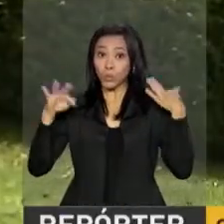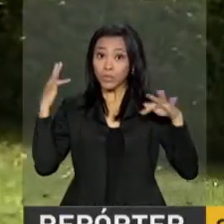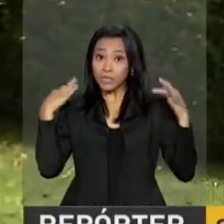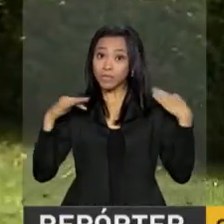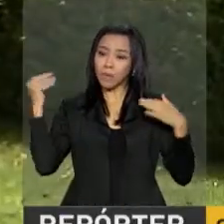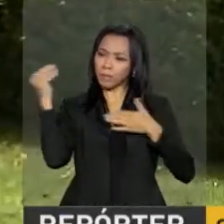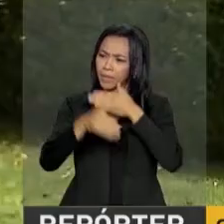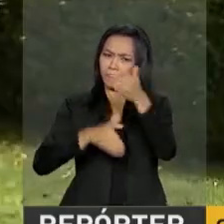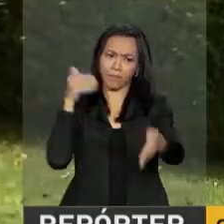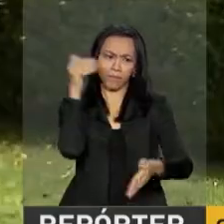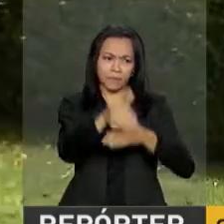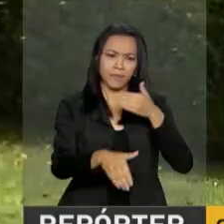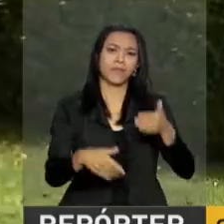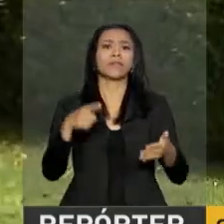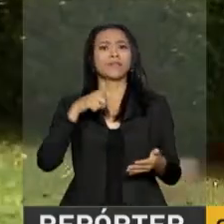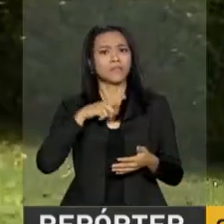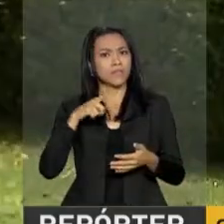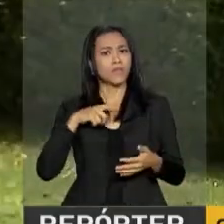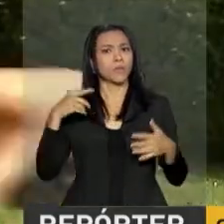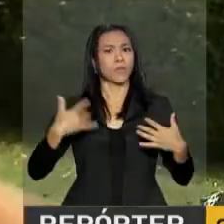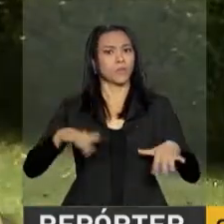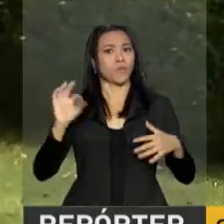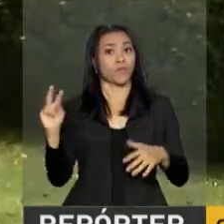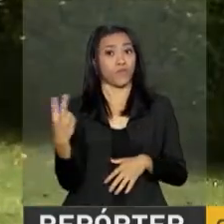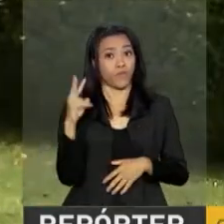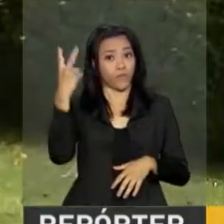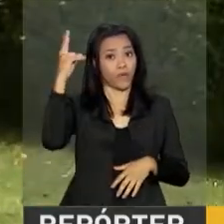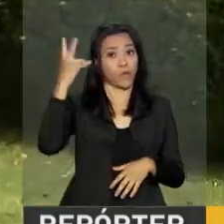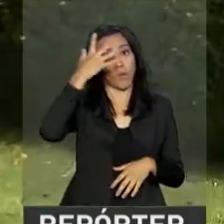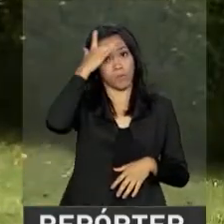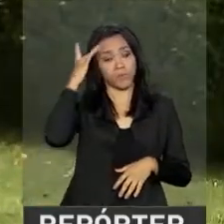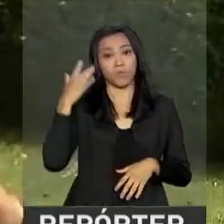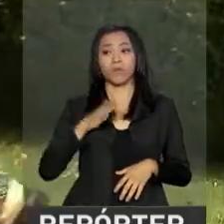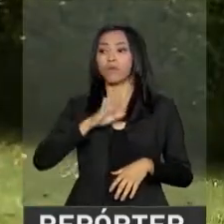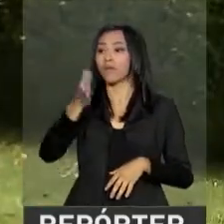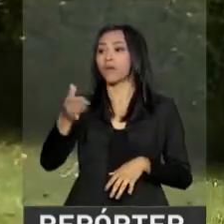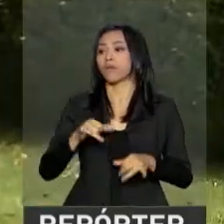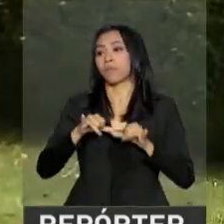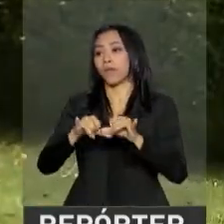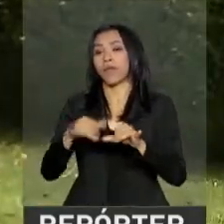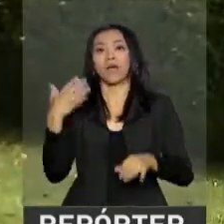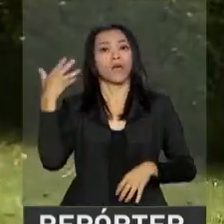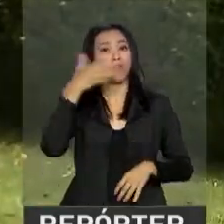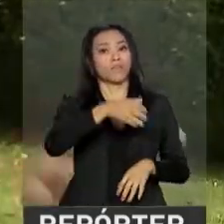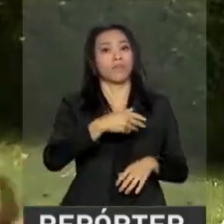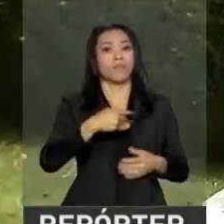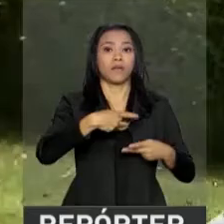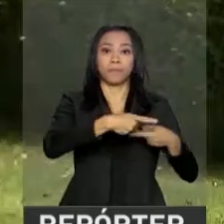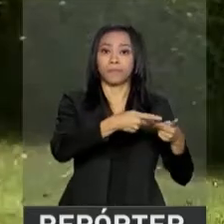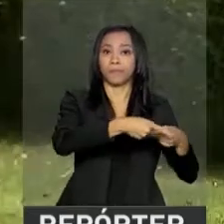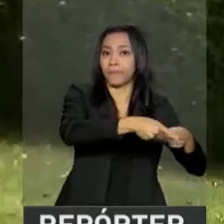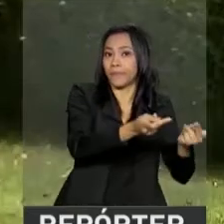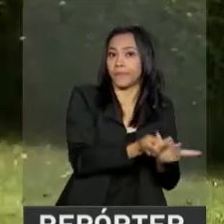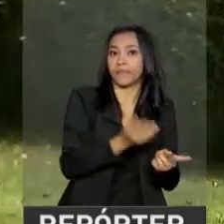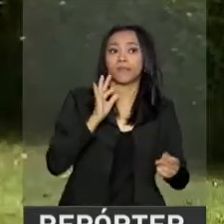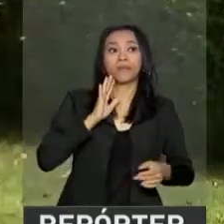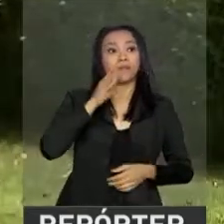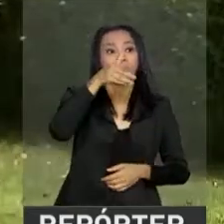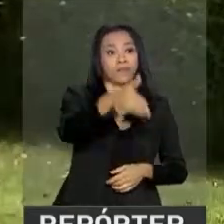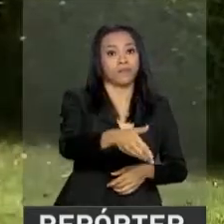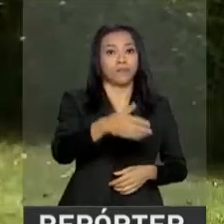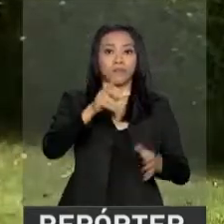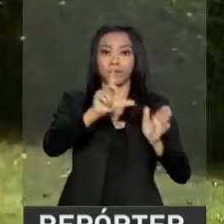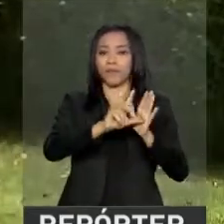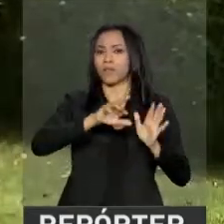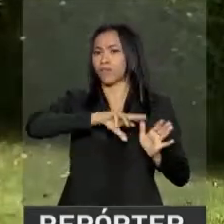agrega um valor muito grande o turista ele chega ele vai ao supermercado e vai na farmácia ele vai na pizzaria ele põe gasolina no carro dele então